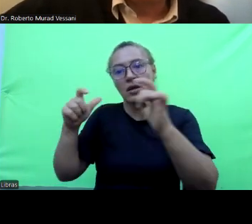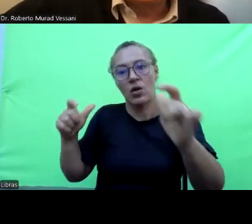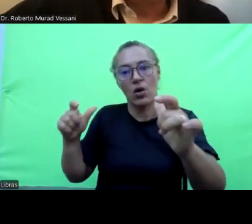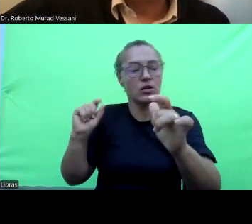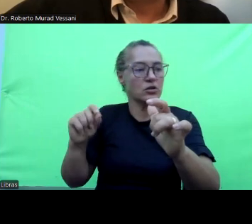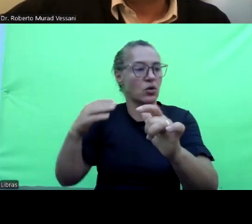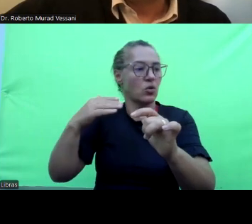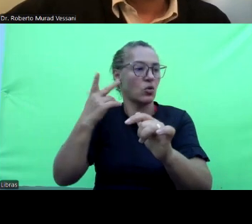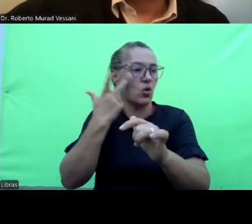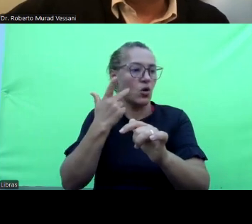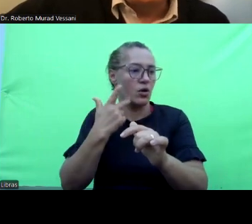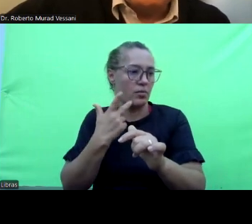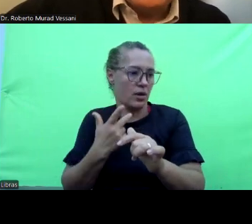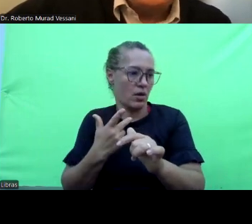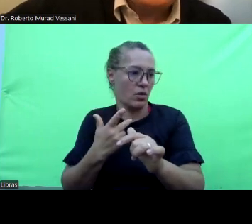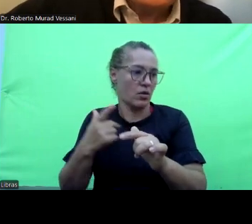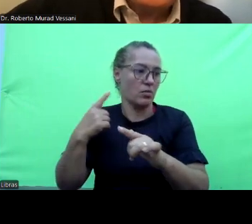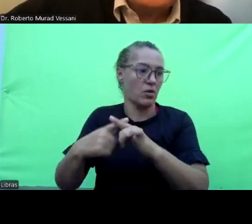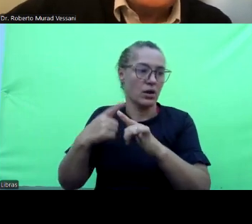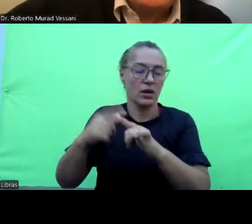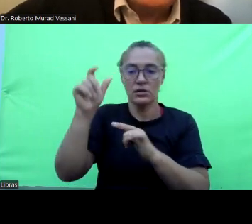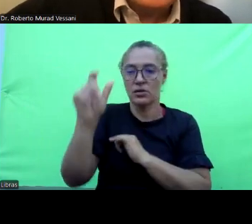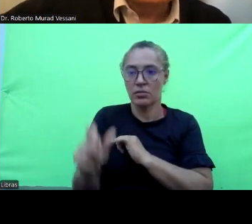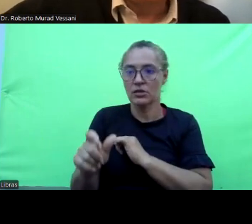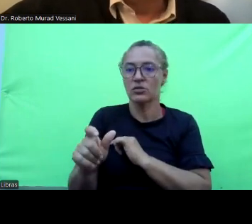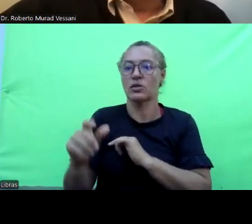são pacientes com glaucoma.